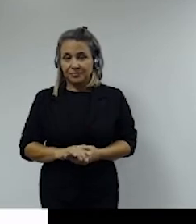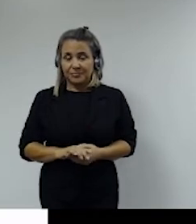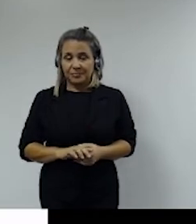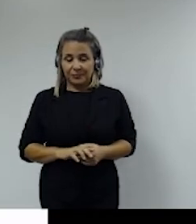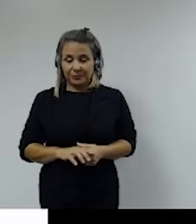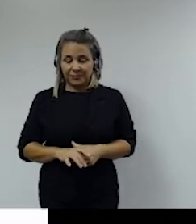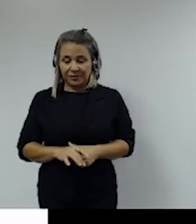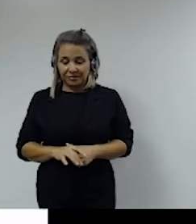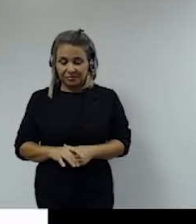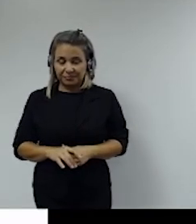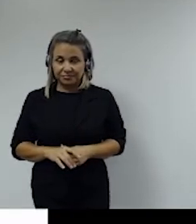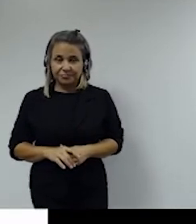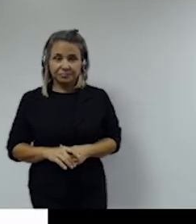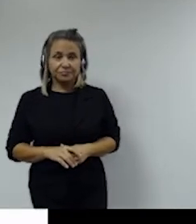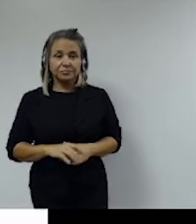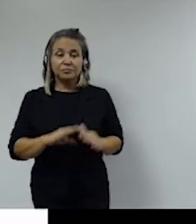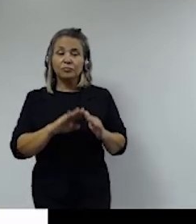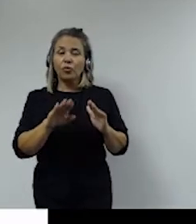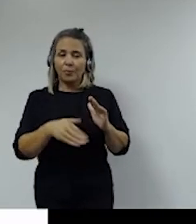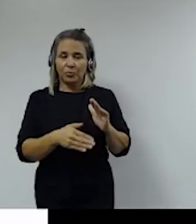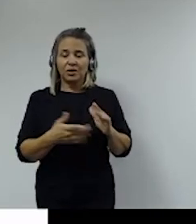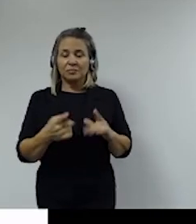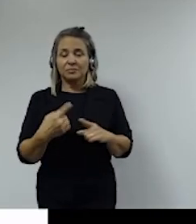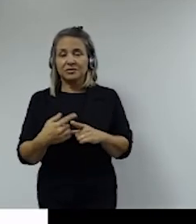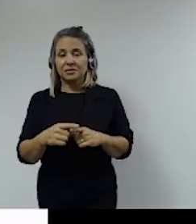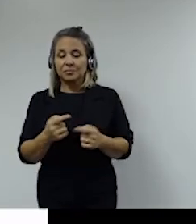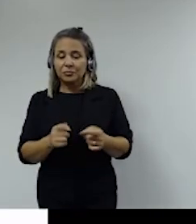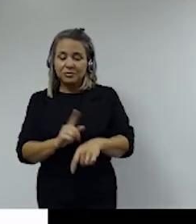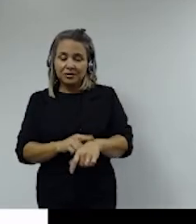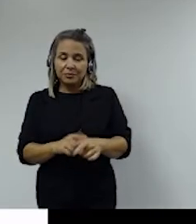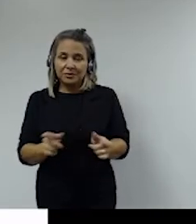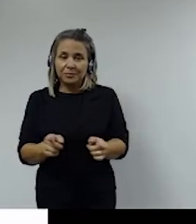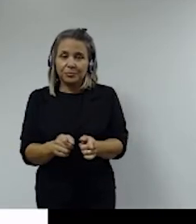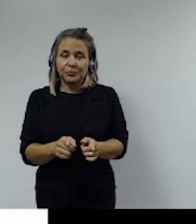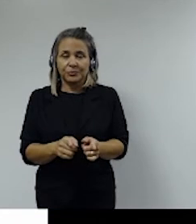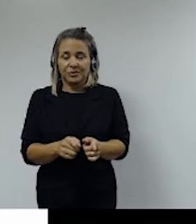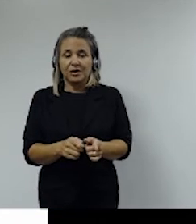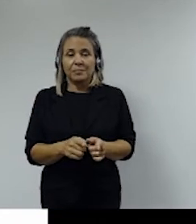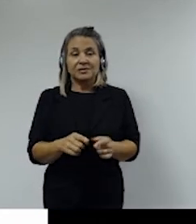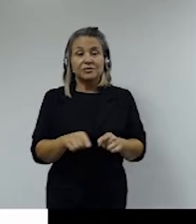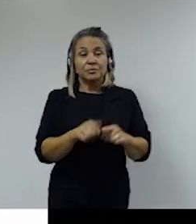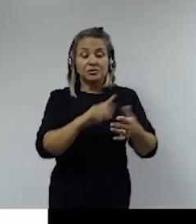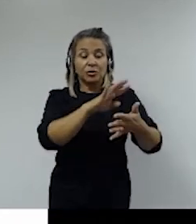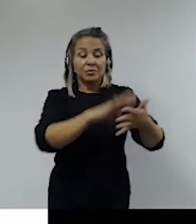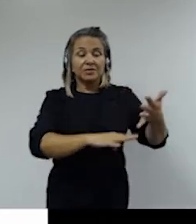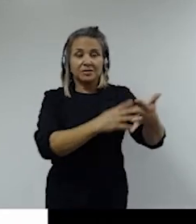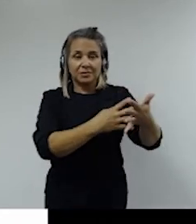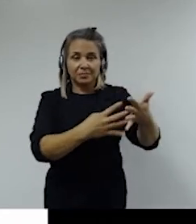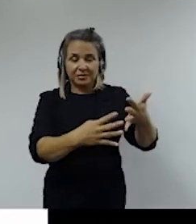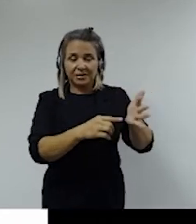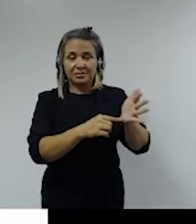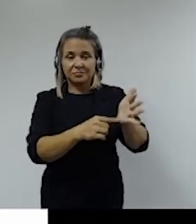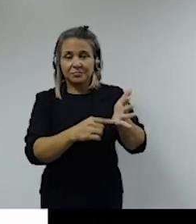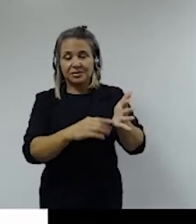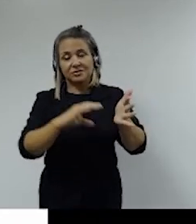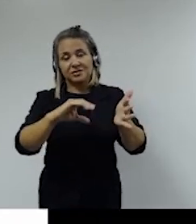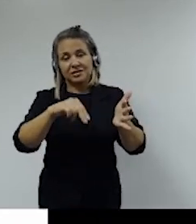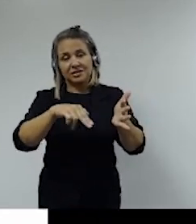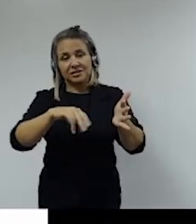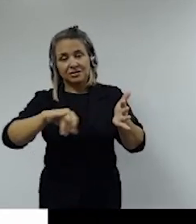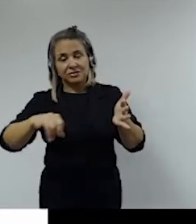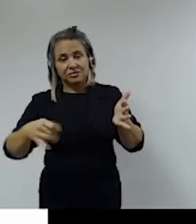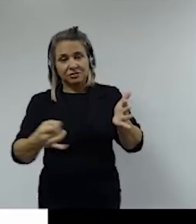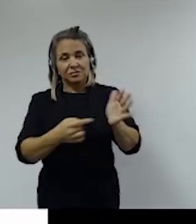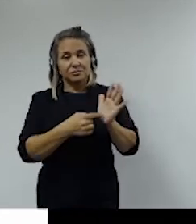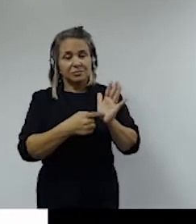vou pular isso aqui, porque a gente está com pouco tempo, mas eu queria trazer para vocês uma tabela que foi publicada, na verdade, pelo CNJ, foram